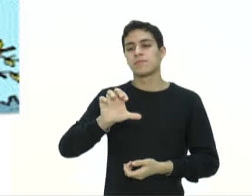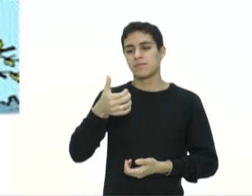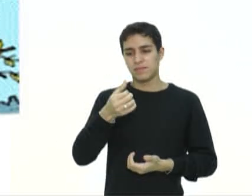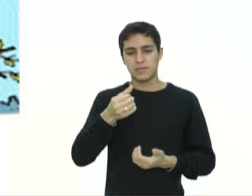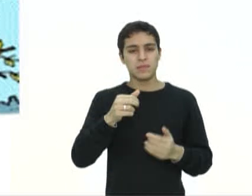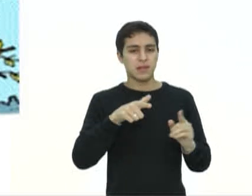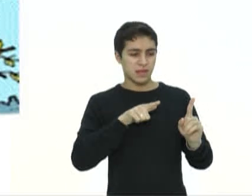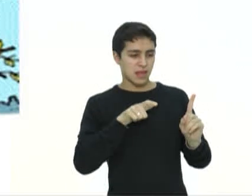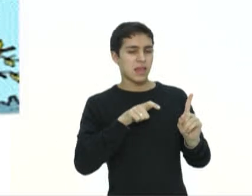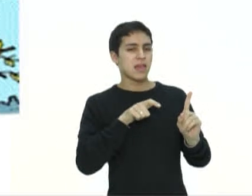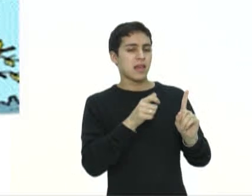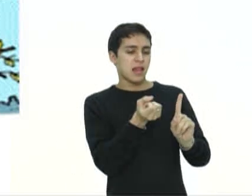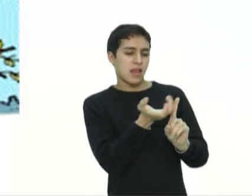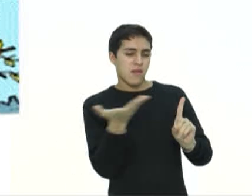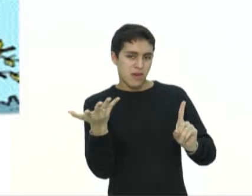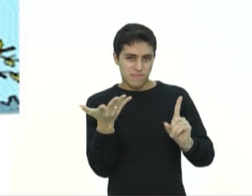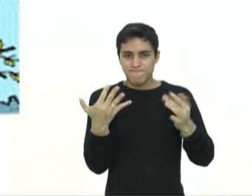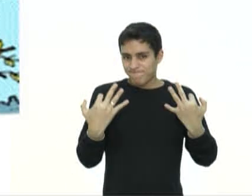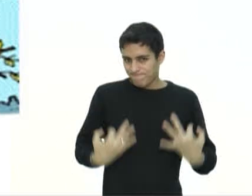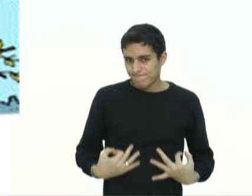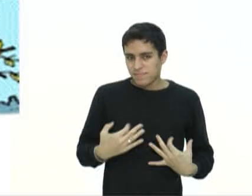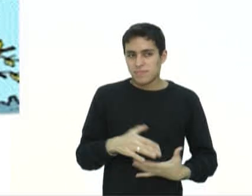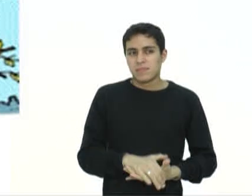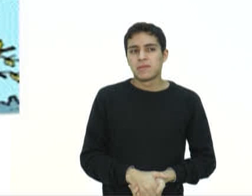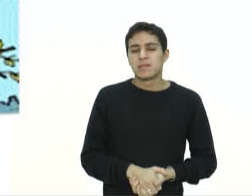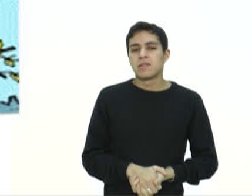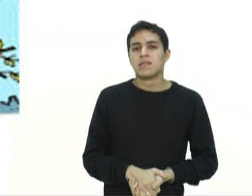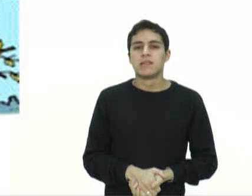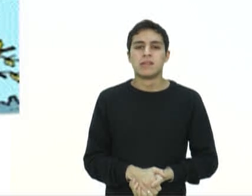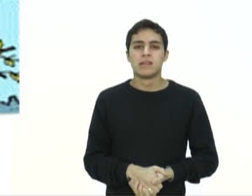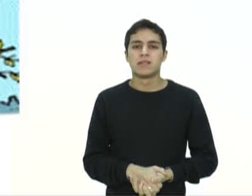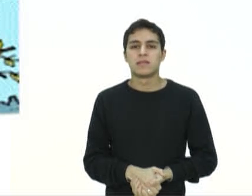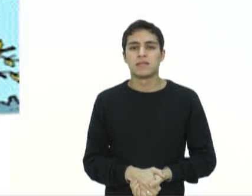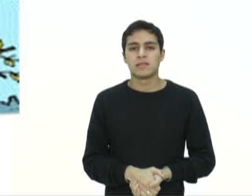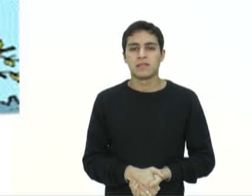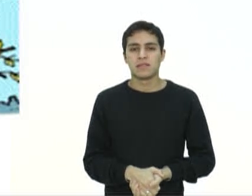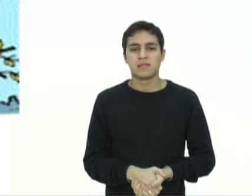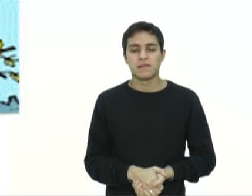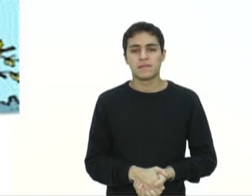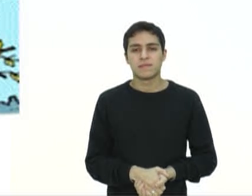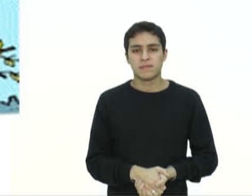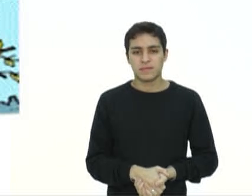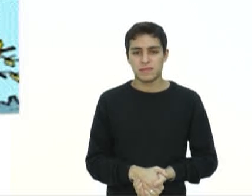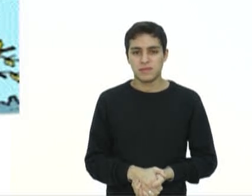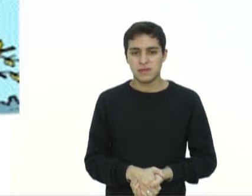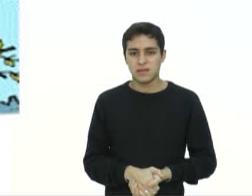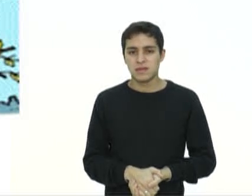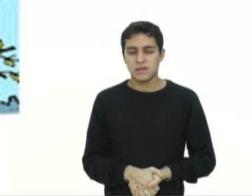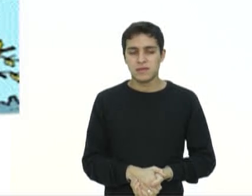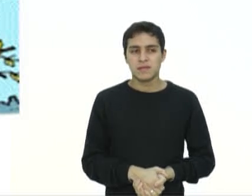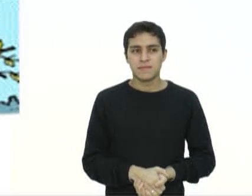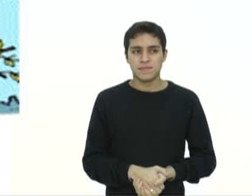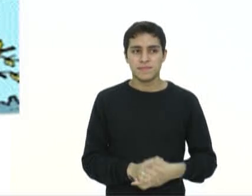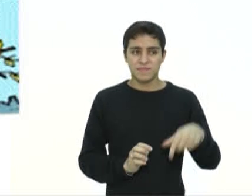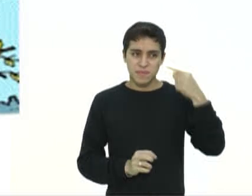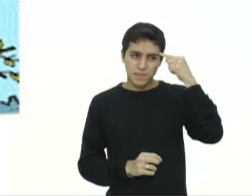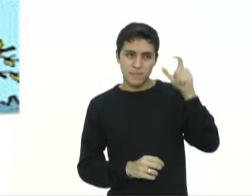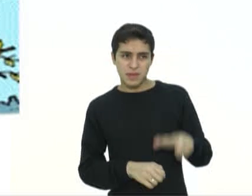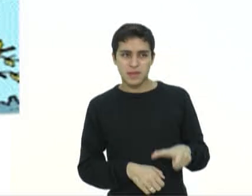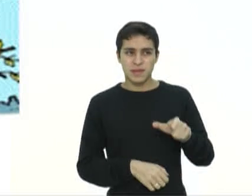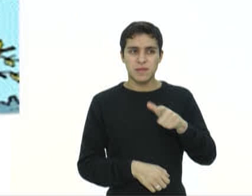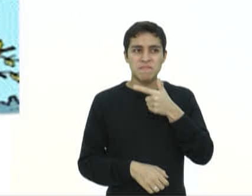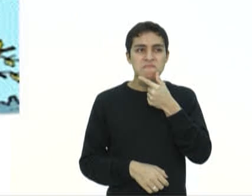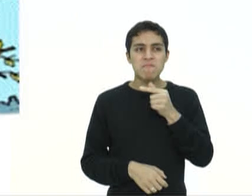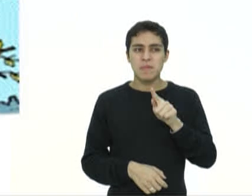verbal. Na quarta, saquem uma hoja, acá está, pensamento do Gaturro. Gaturro